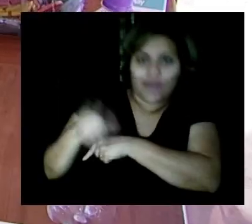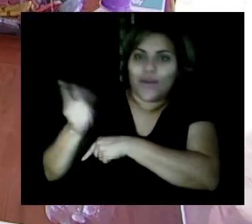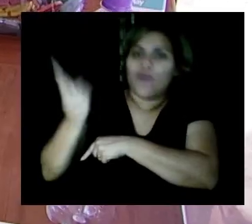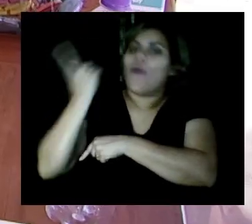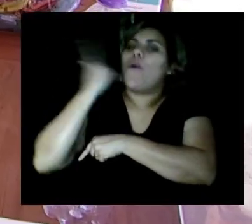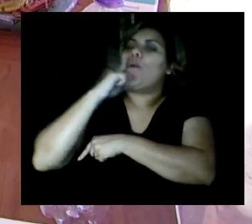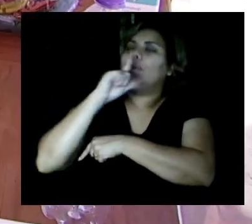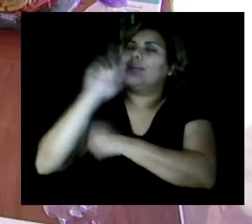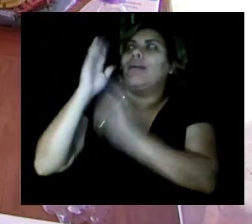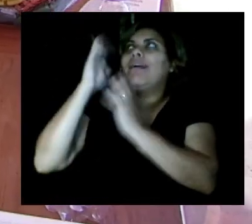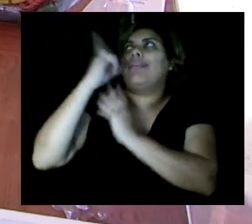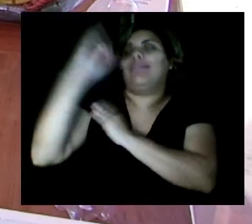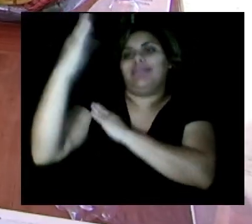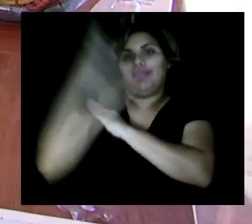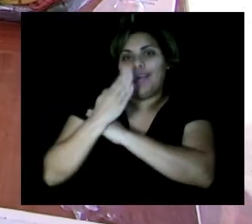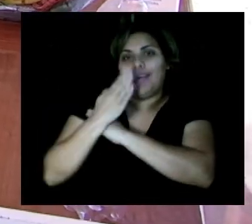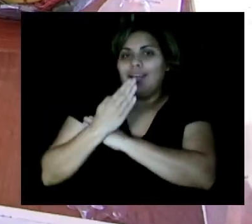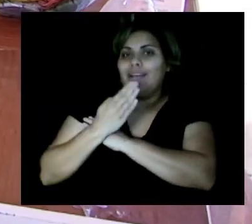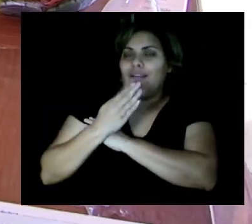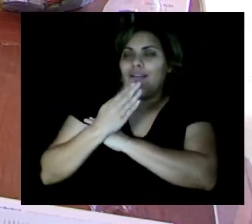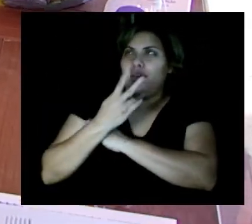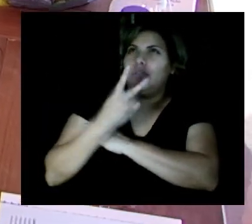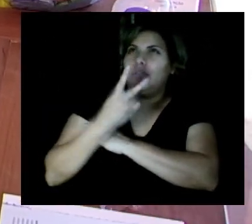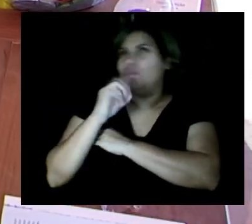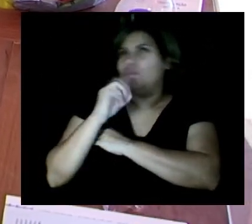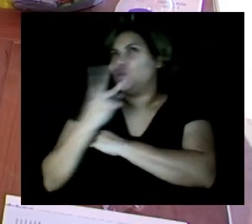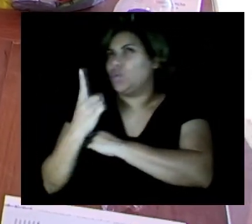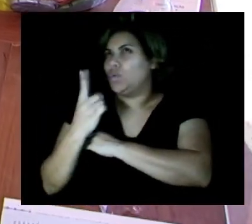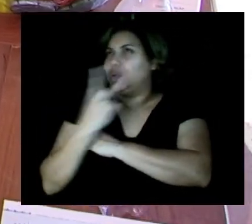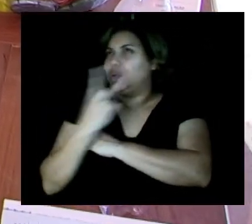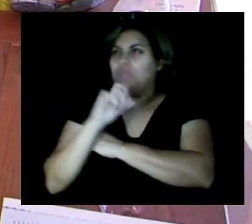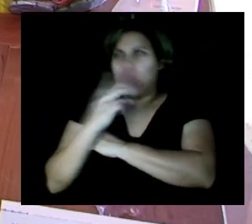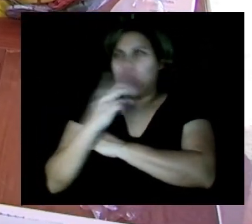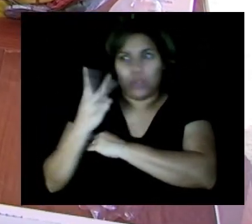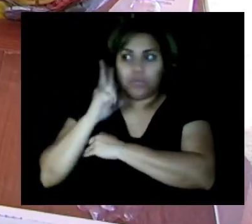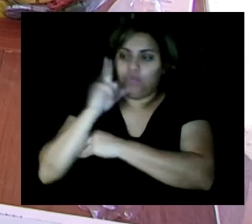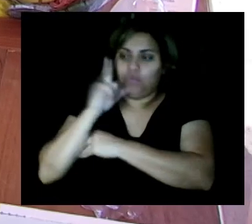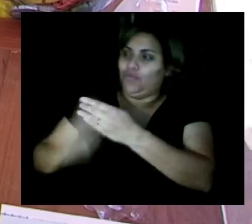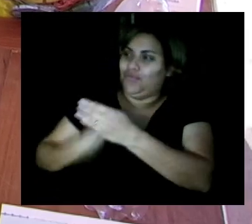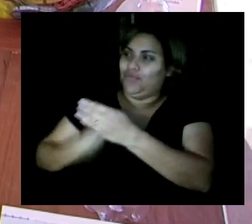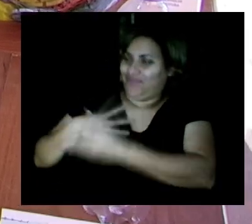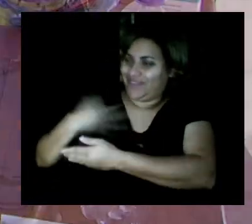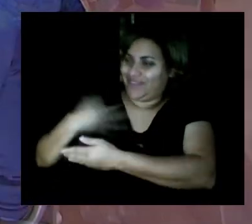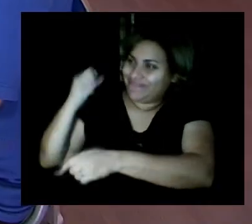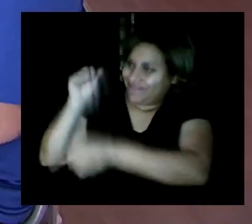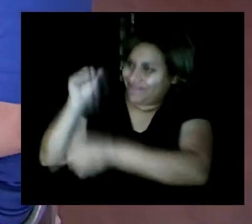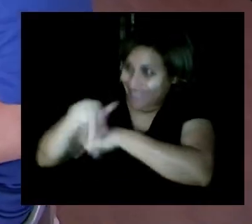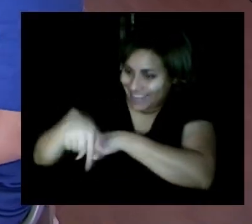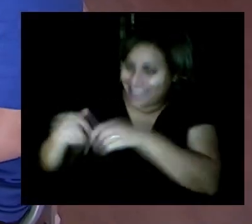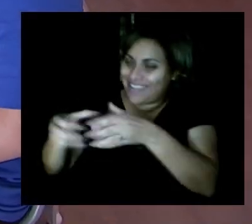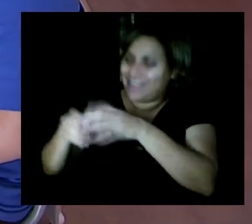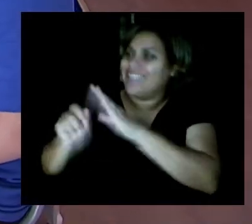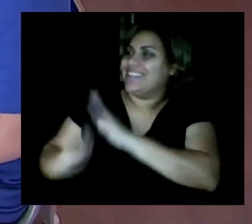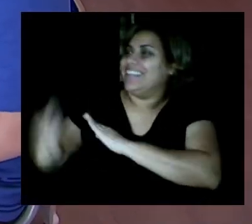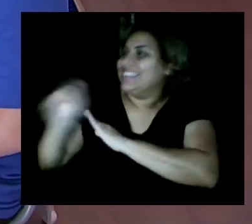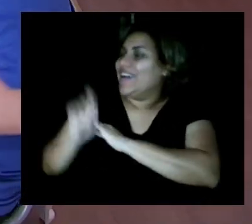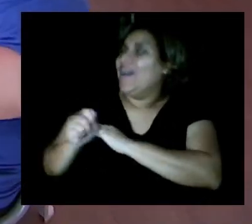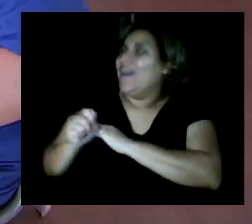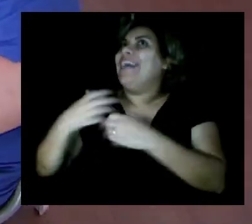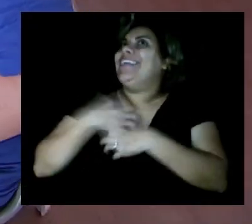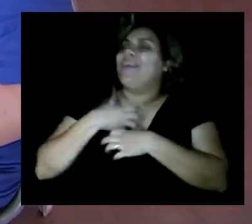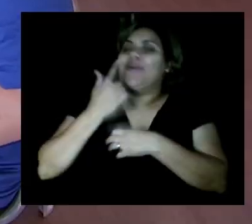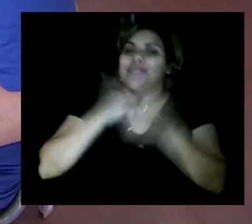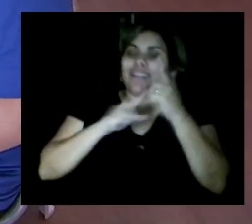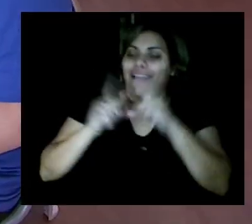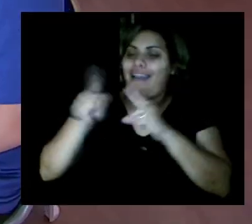desde 2021, 22, meu filho está aqui. E foi assim, através das terapias que